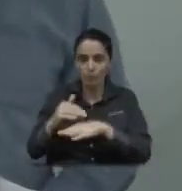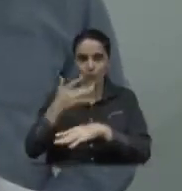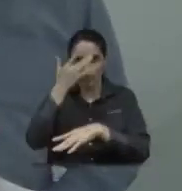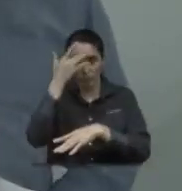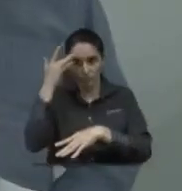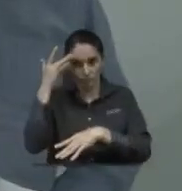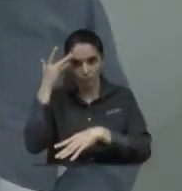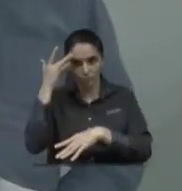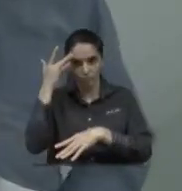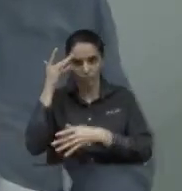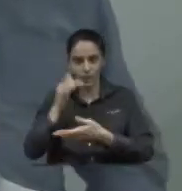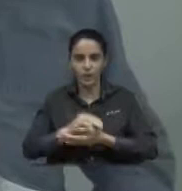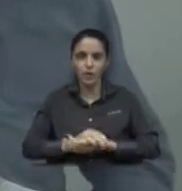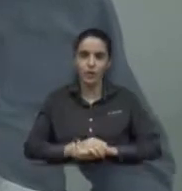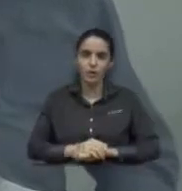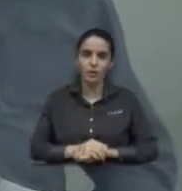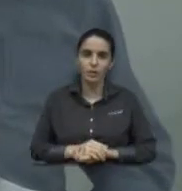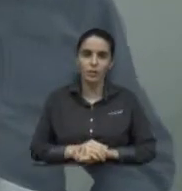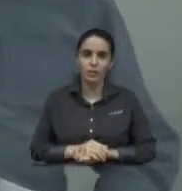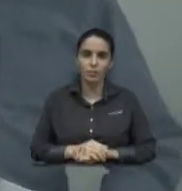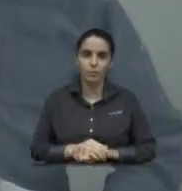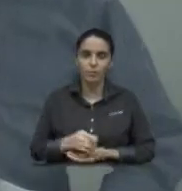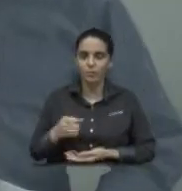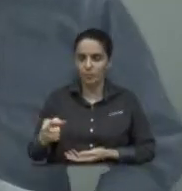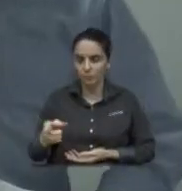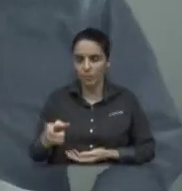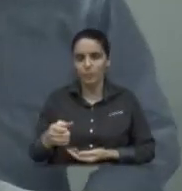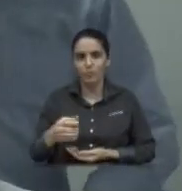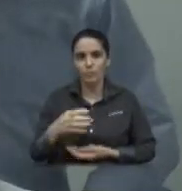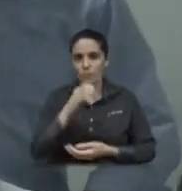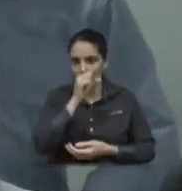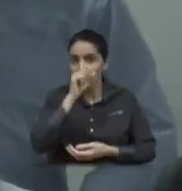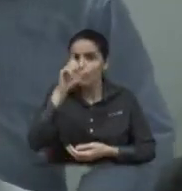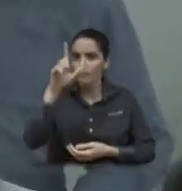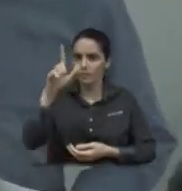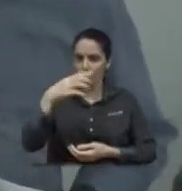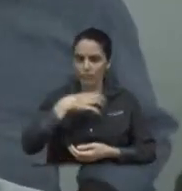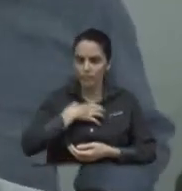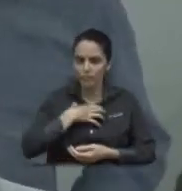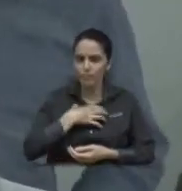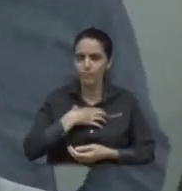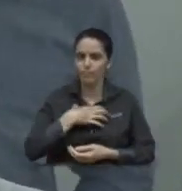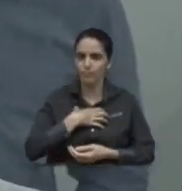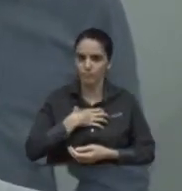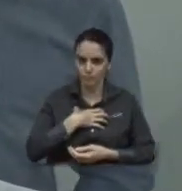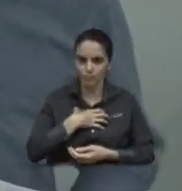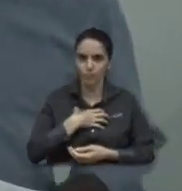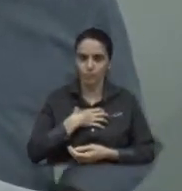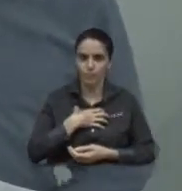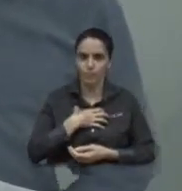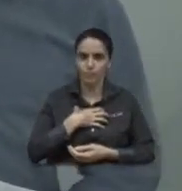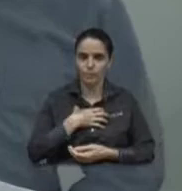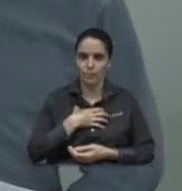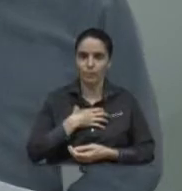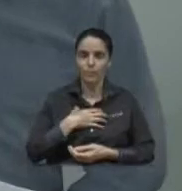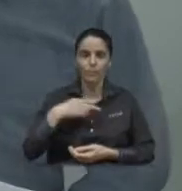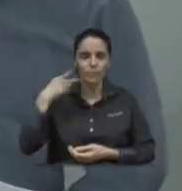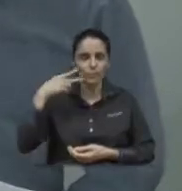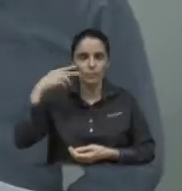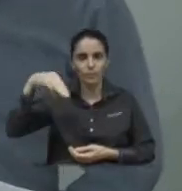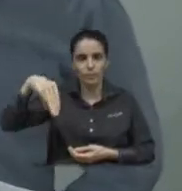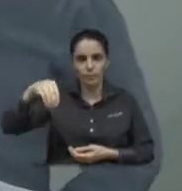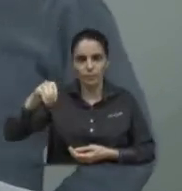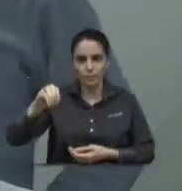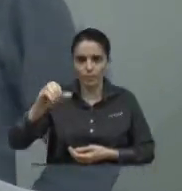receber. Então, realmente, vai fazer falta para Limeira a morte do ex-vereador Moacir